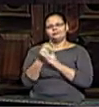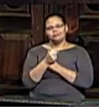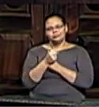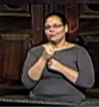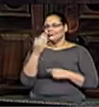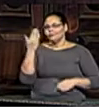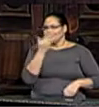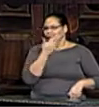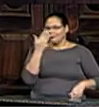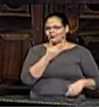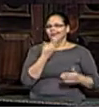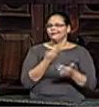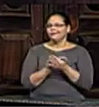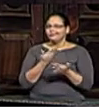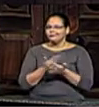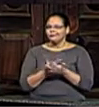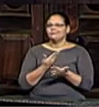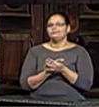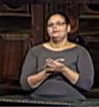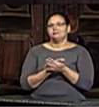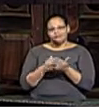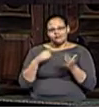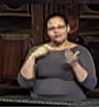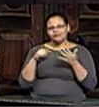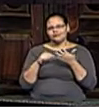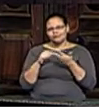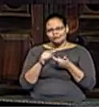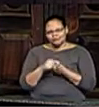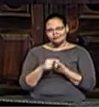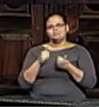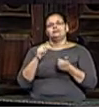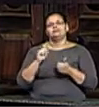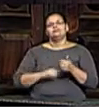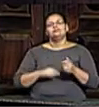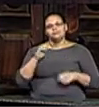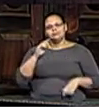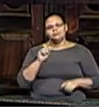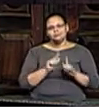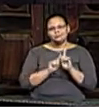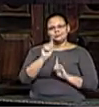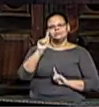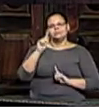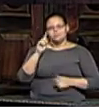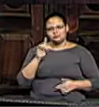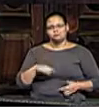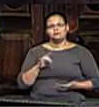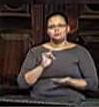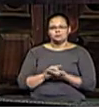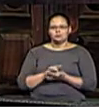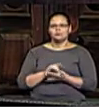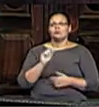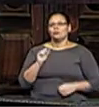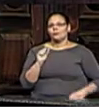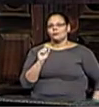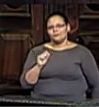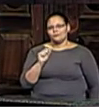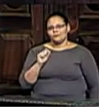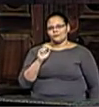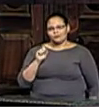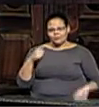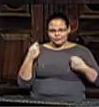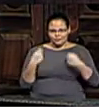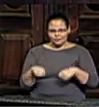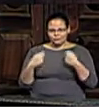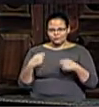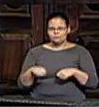verdadeiramente um estudo detalhado, atualizado, concreto, com o que é